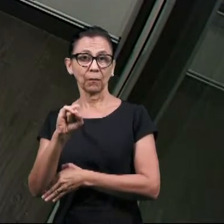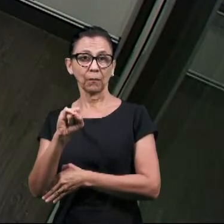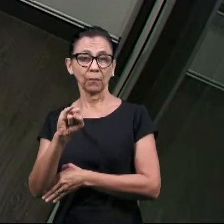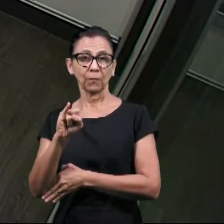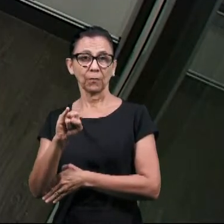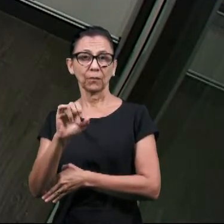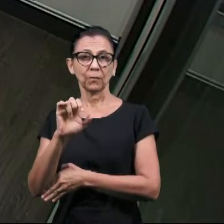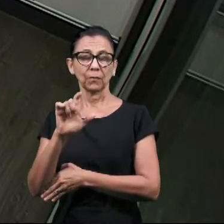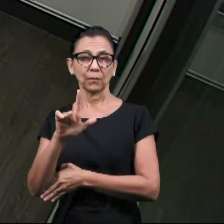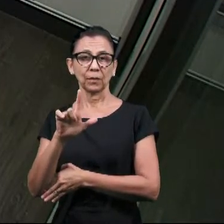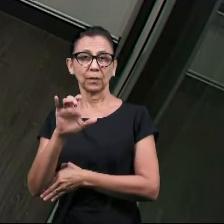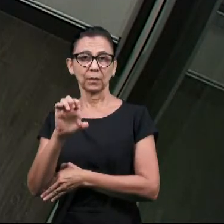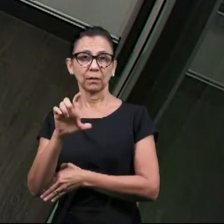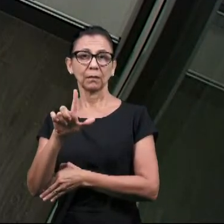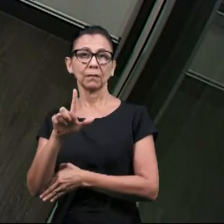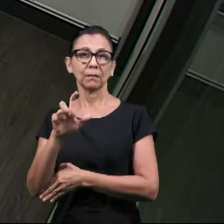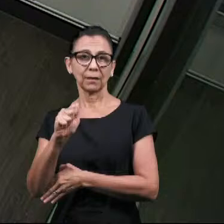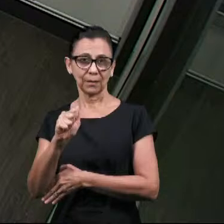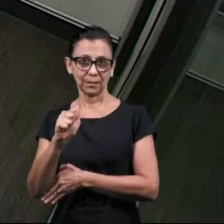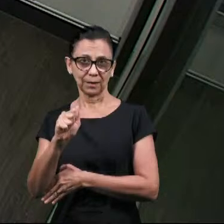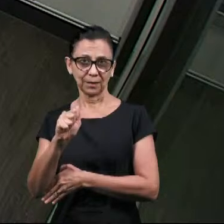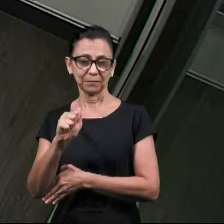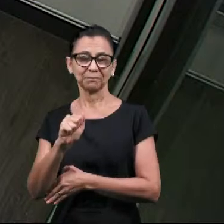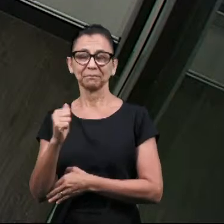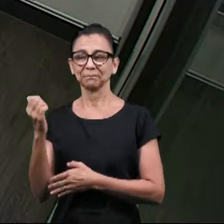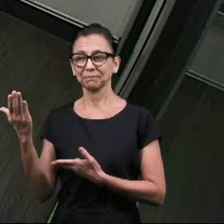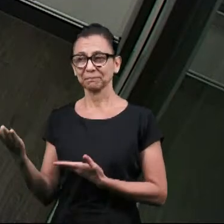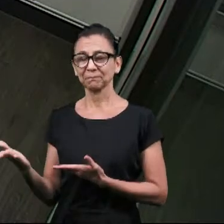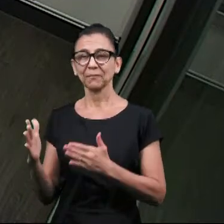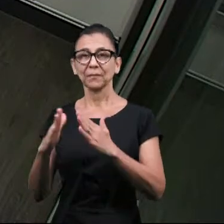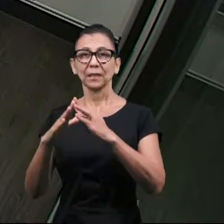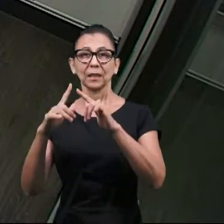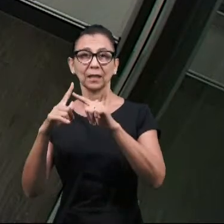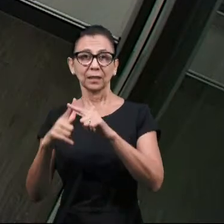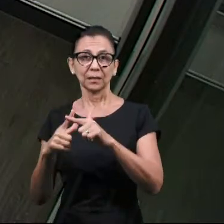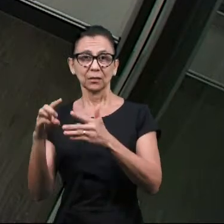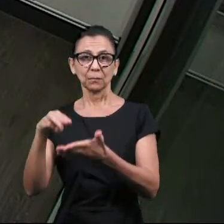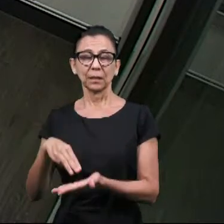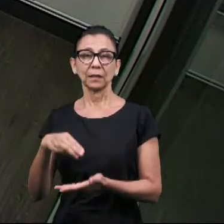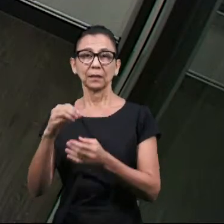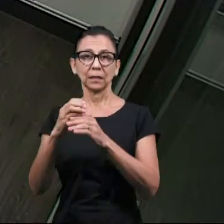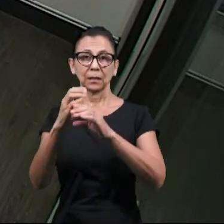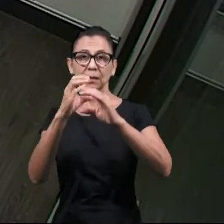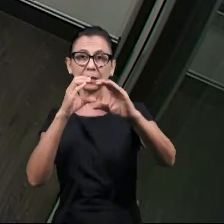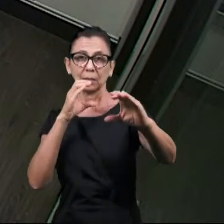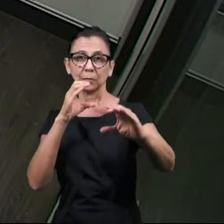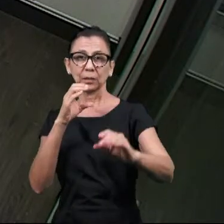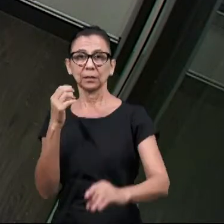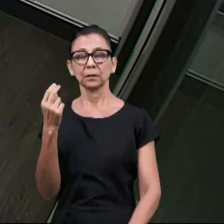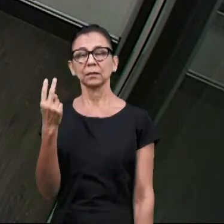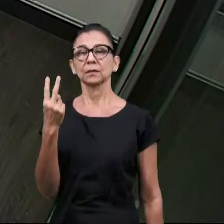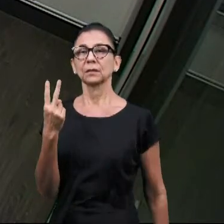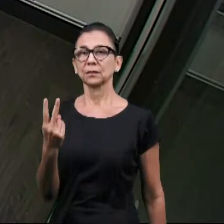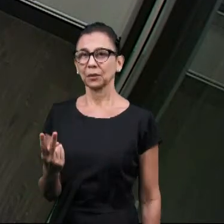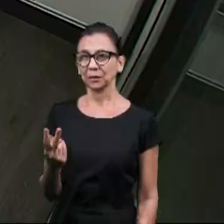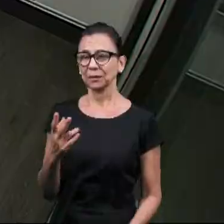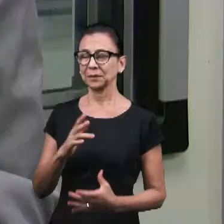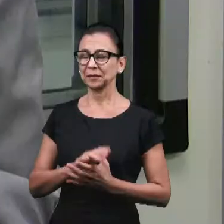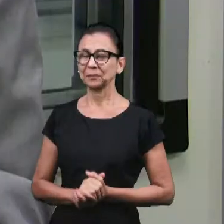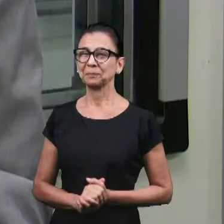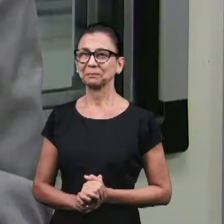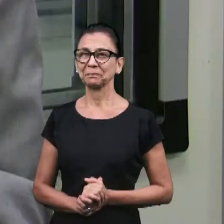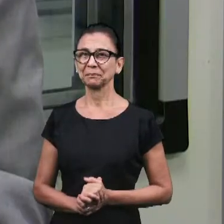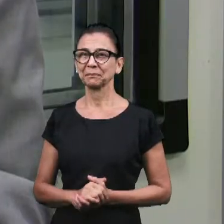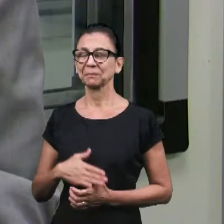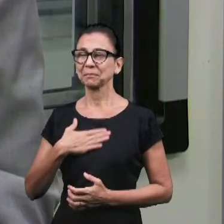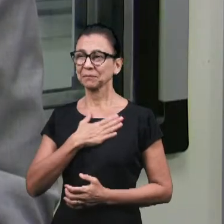pastor na Igreja Cristã Maranata de Camburi dois Pastor Marcelo mais uma vez alegria de estar recebendo sua que conosco a paz do Senhor